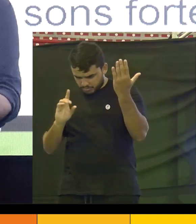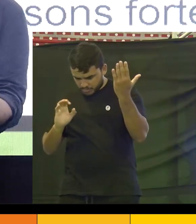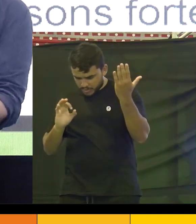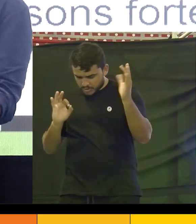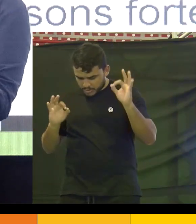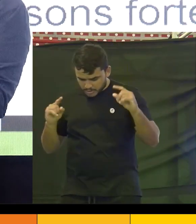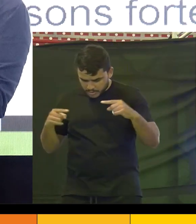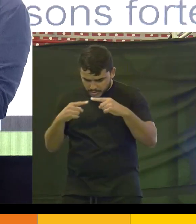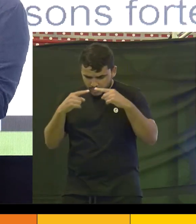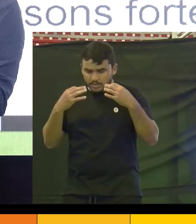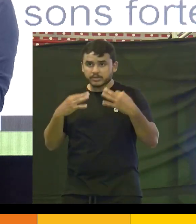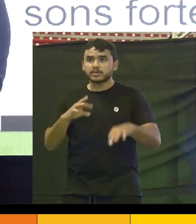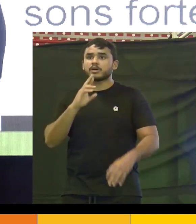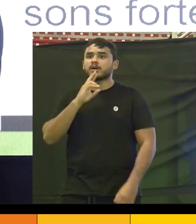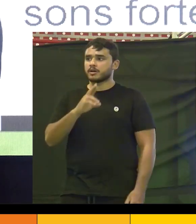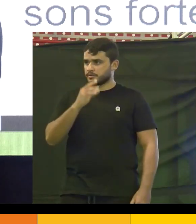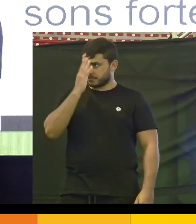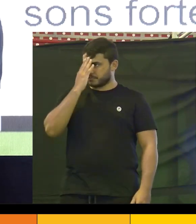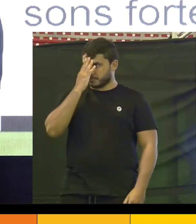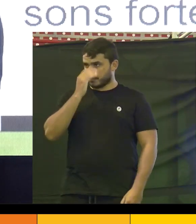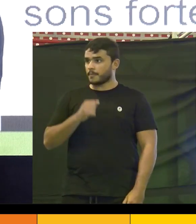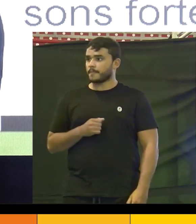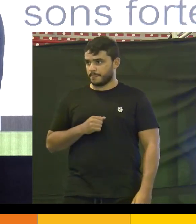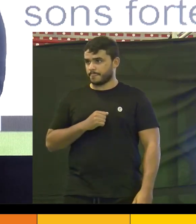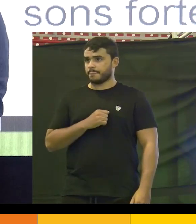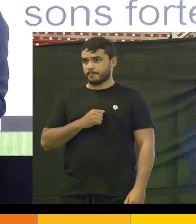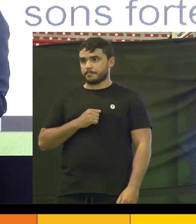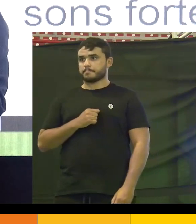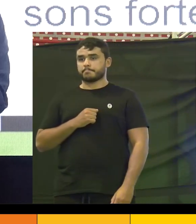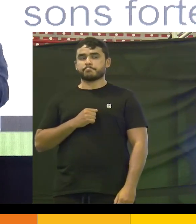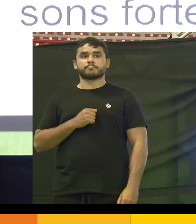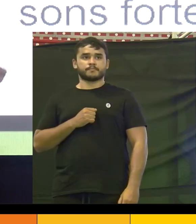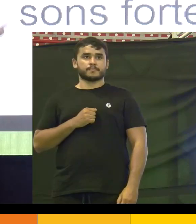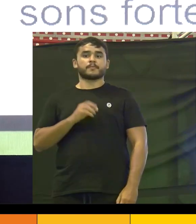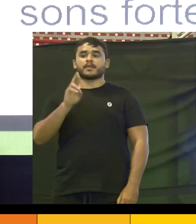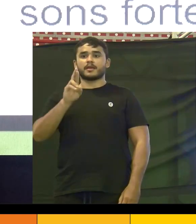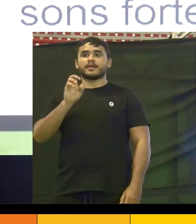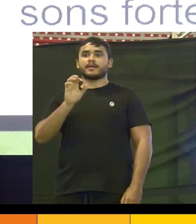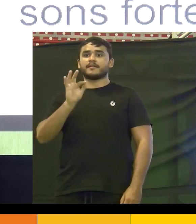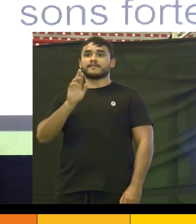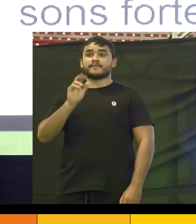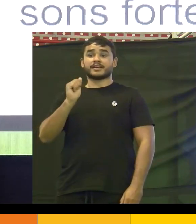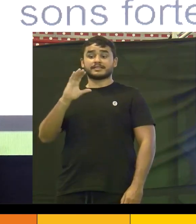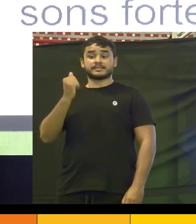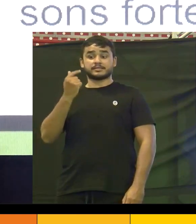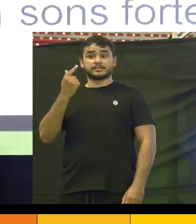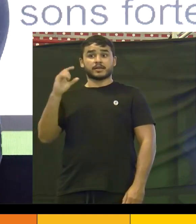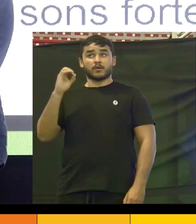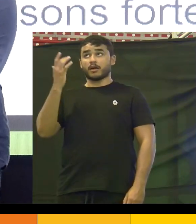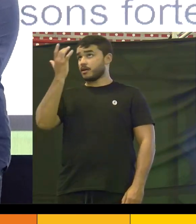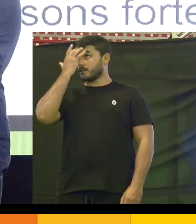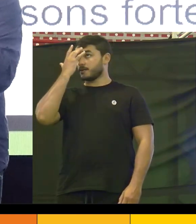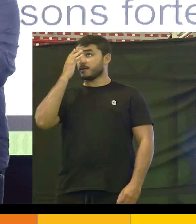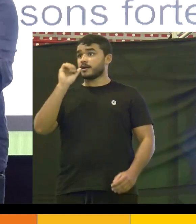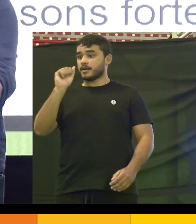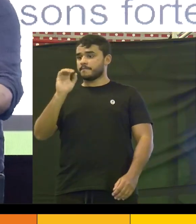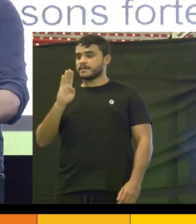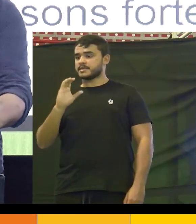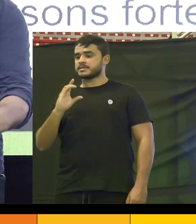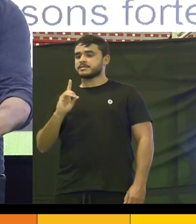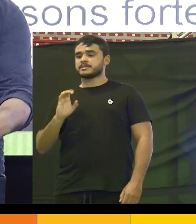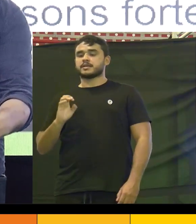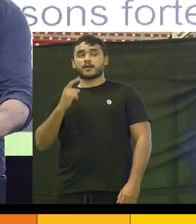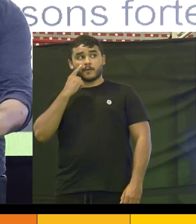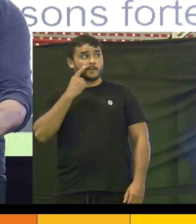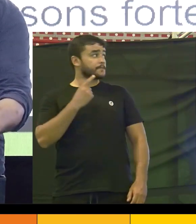representa o fenômeno do texto, que é o quê? Refração. Perfeito. O item A, pessoal,